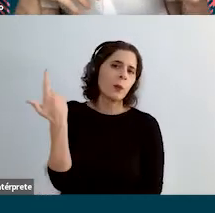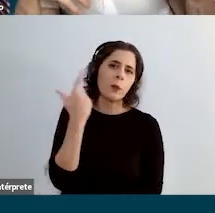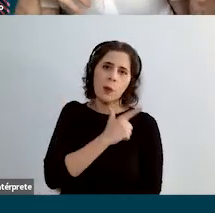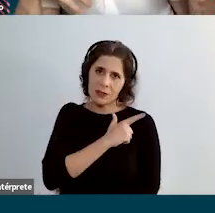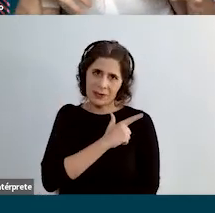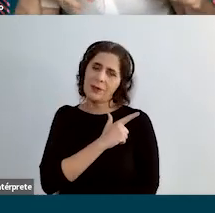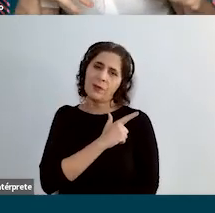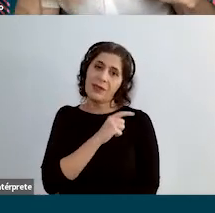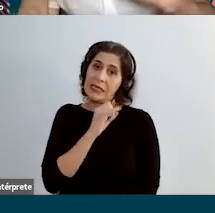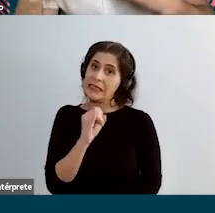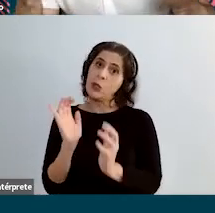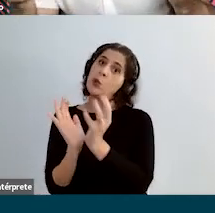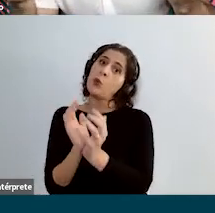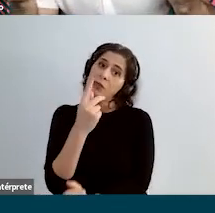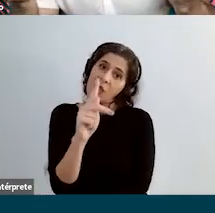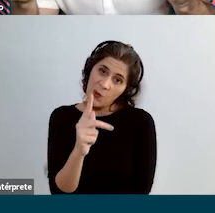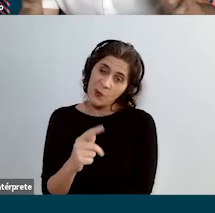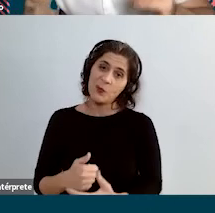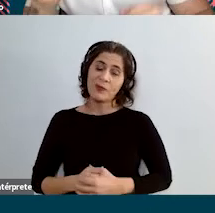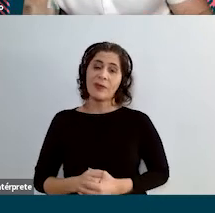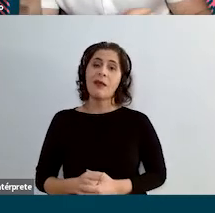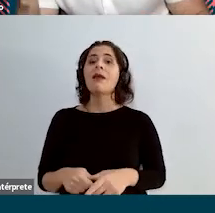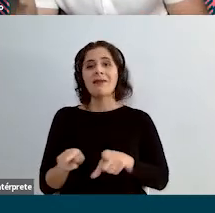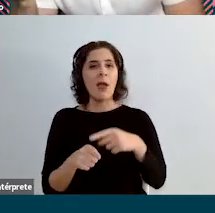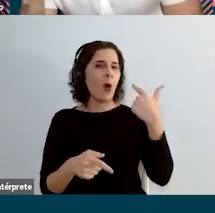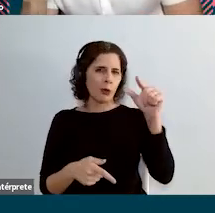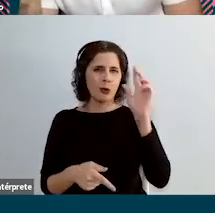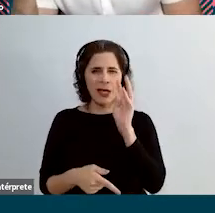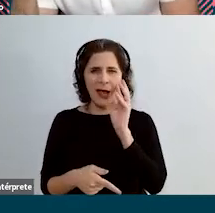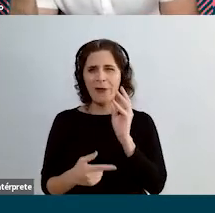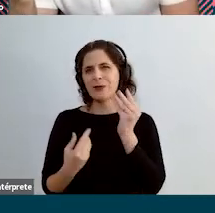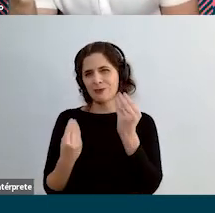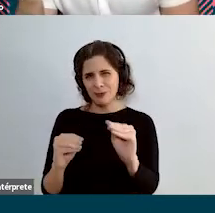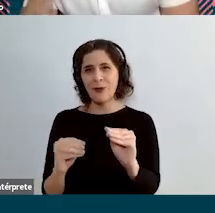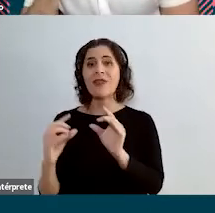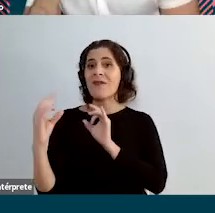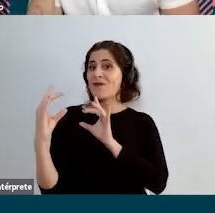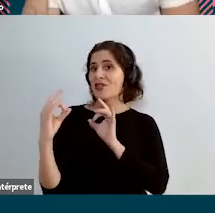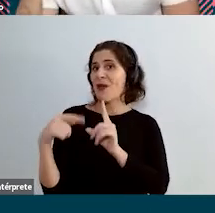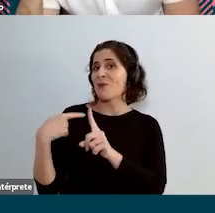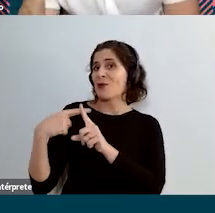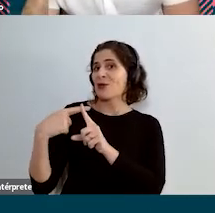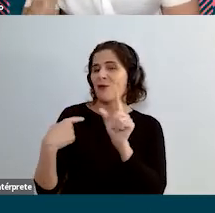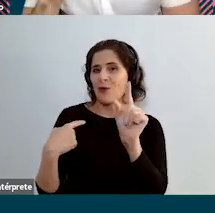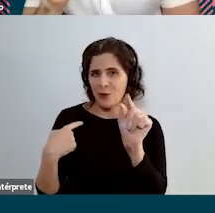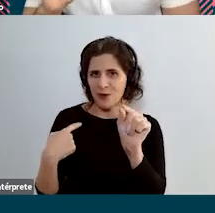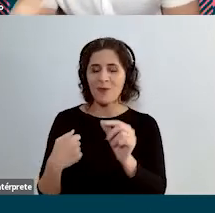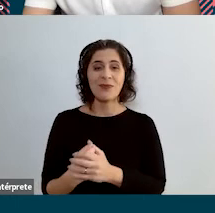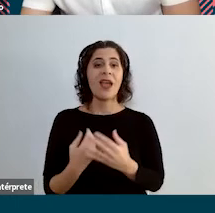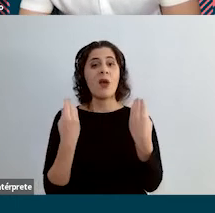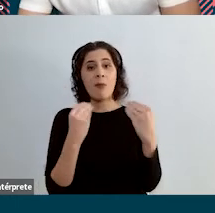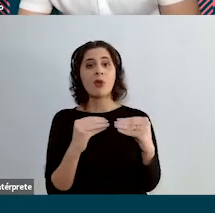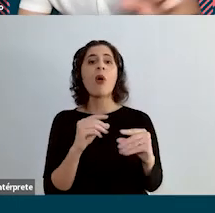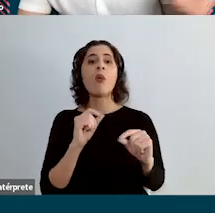pessoa ganhou, caso você tivesse ela no grupo. E uma outra que foi ainda mais legal, a gente viu muito feedback positivo, foi